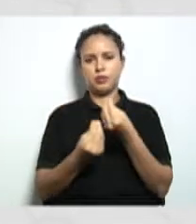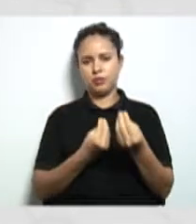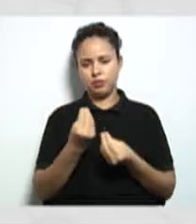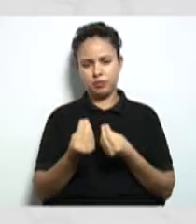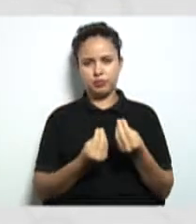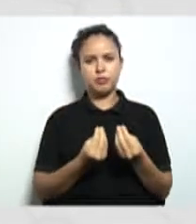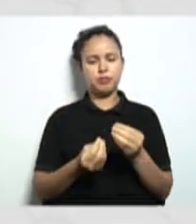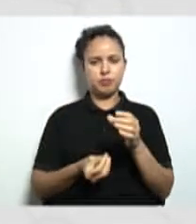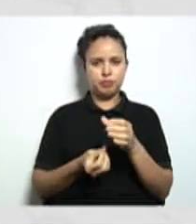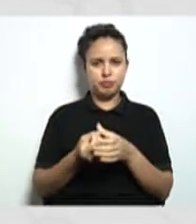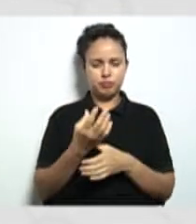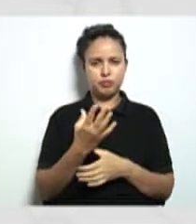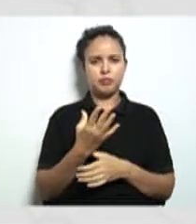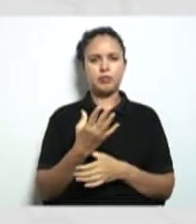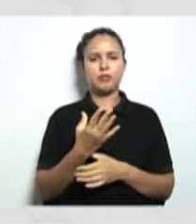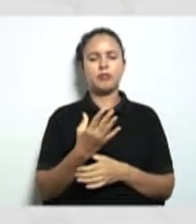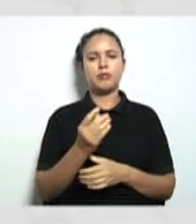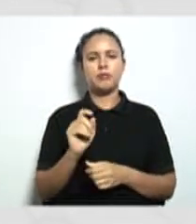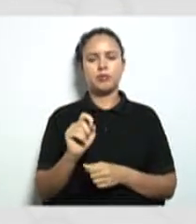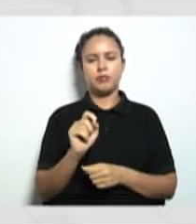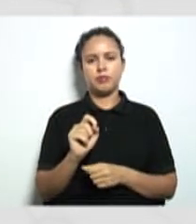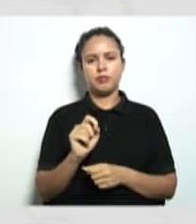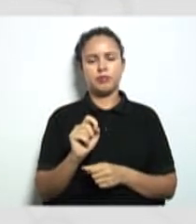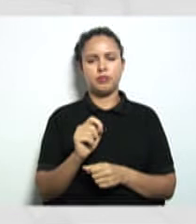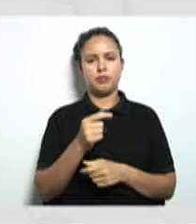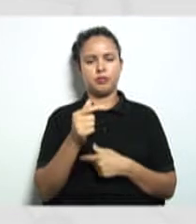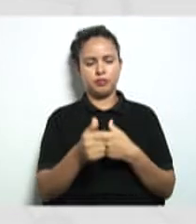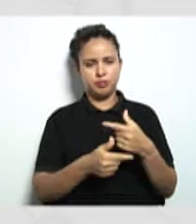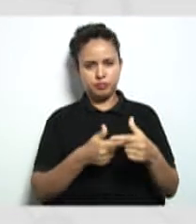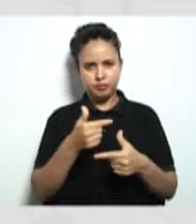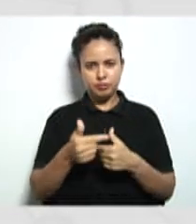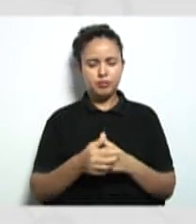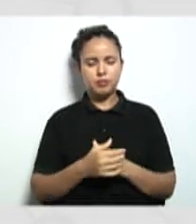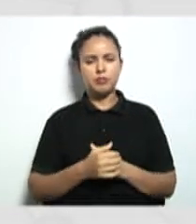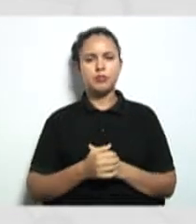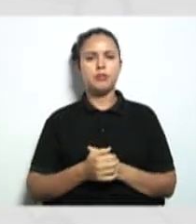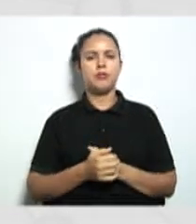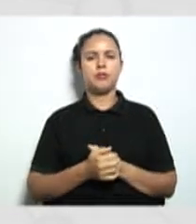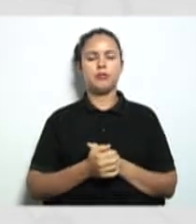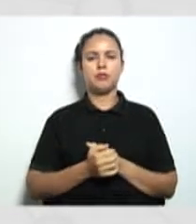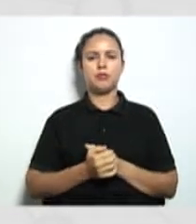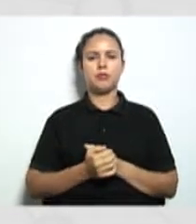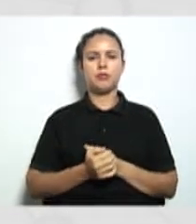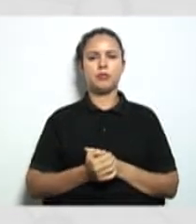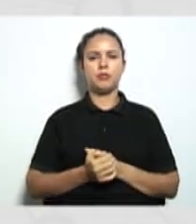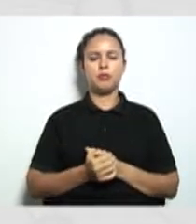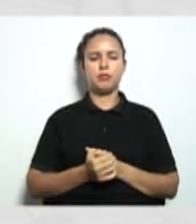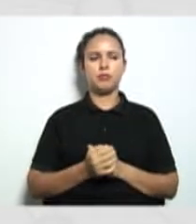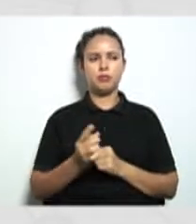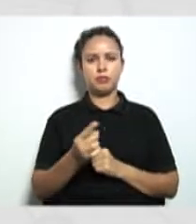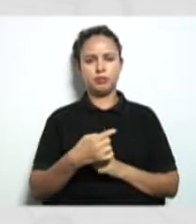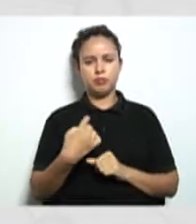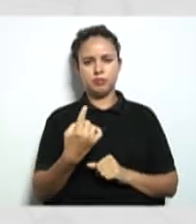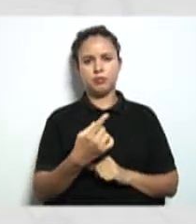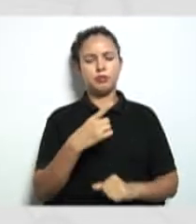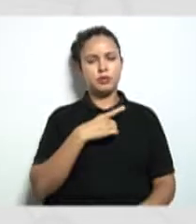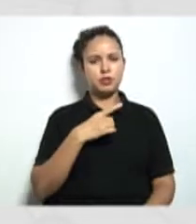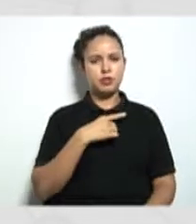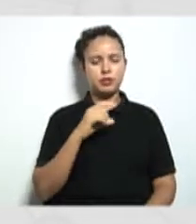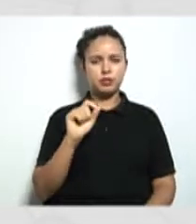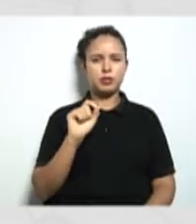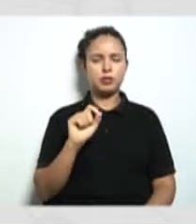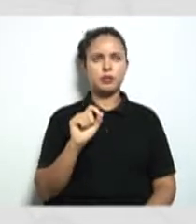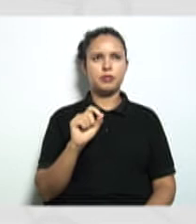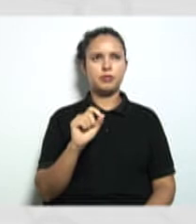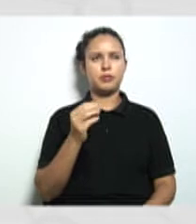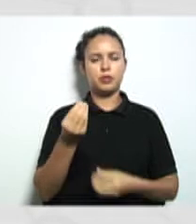que surgiu todo esse trabalho. E a gente tem a forma,